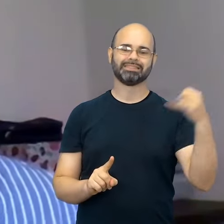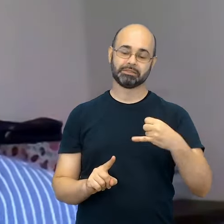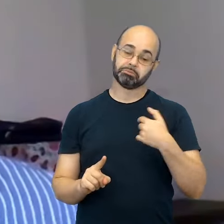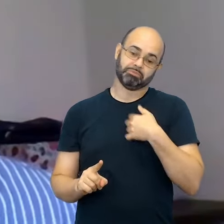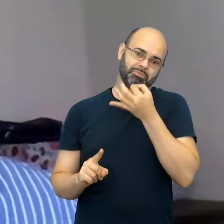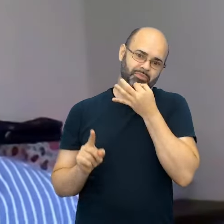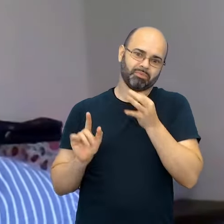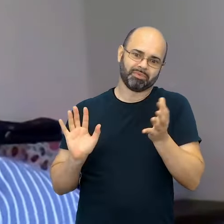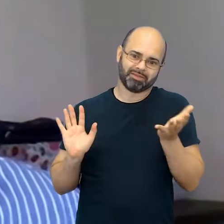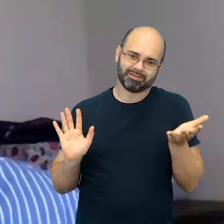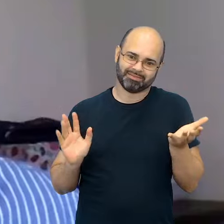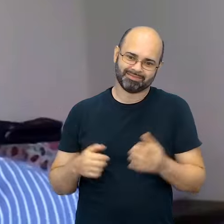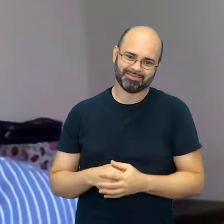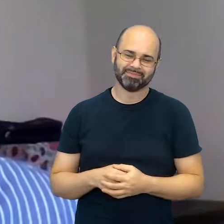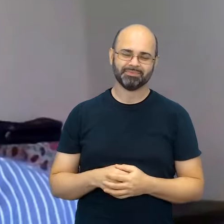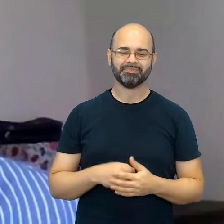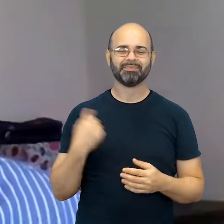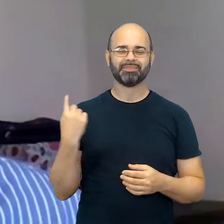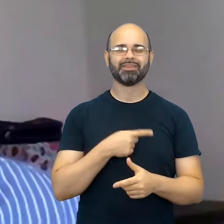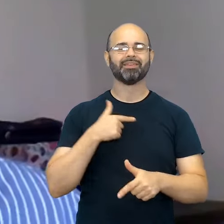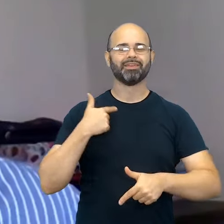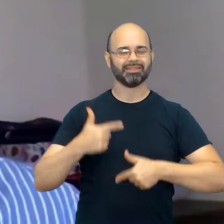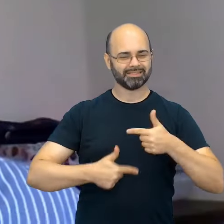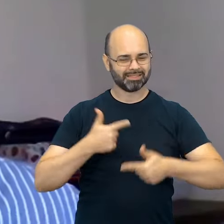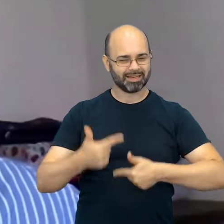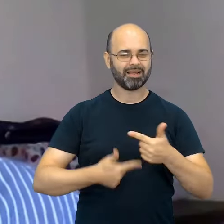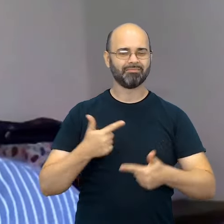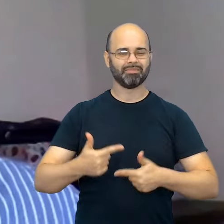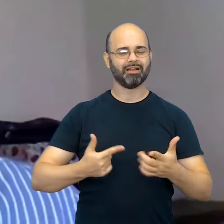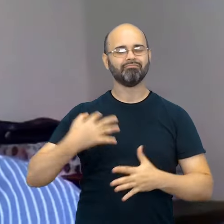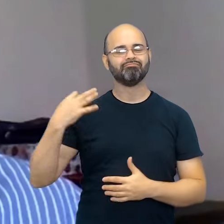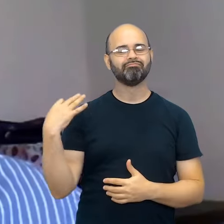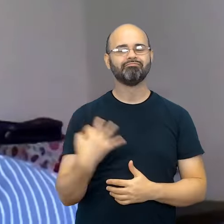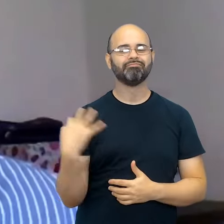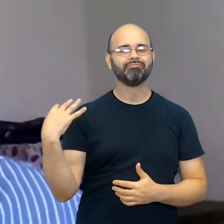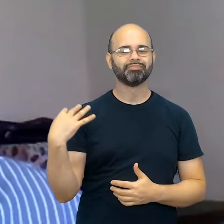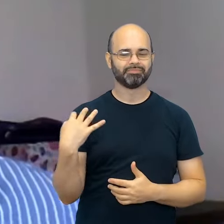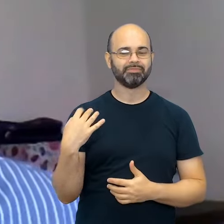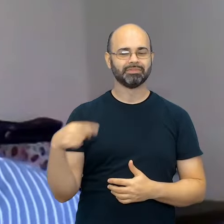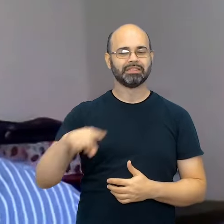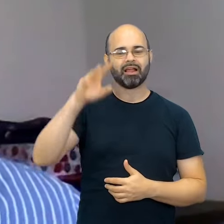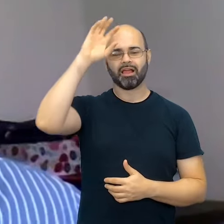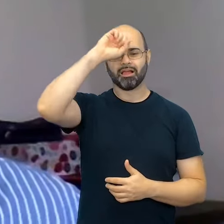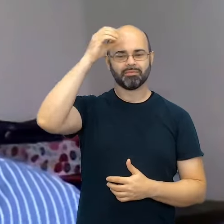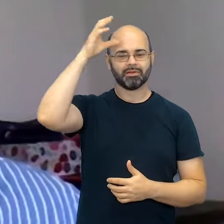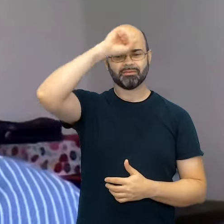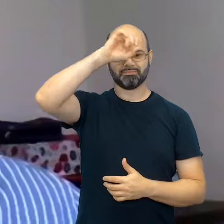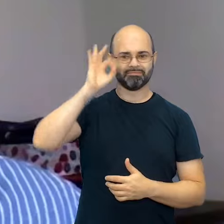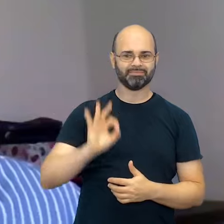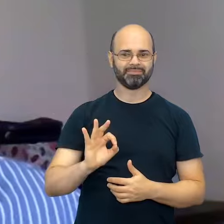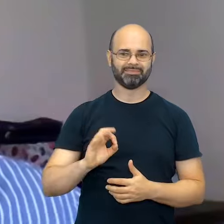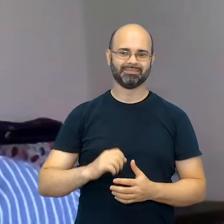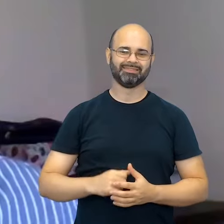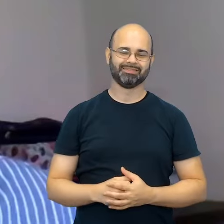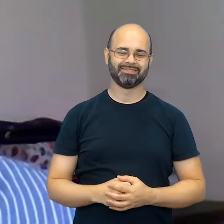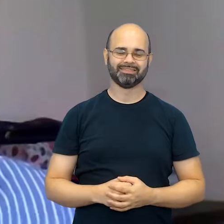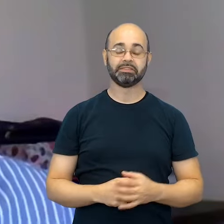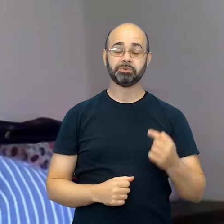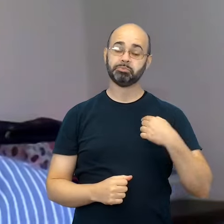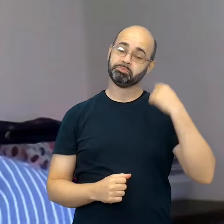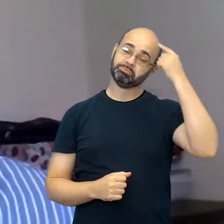opinião, Valdir, o nosso trabalho, a eficácia, né, a efetividade da aprendizagem dos nossos estudantes. Eu penso